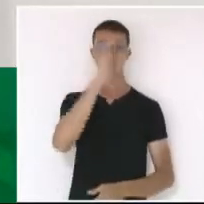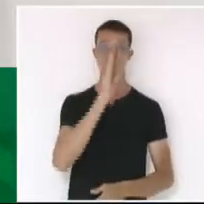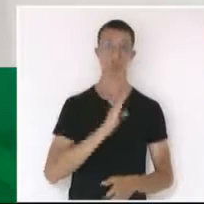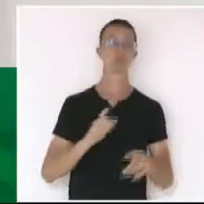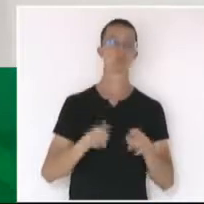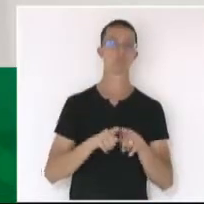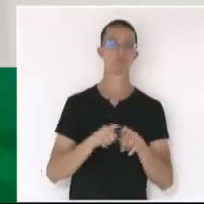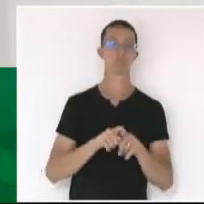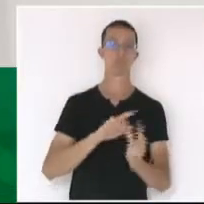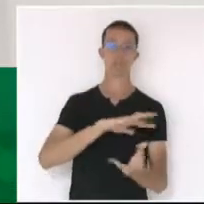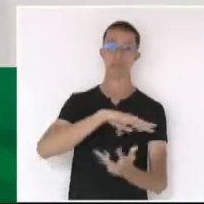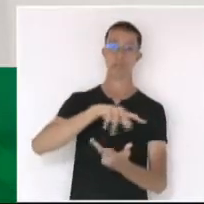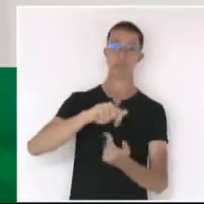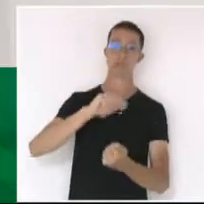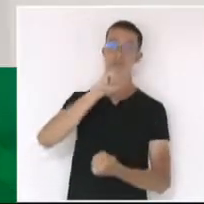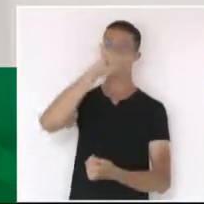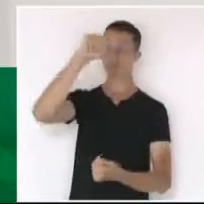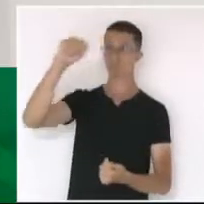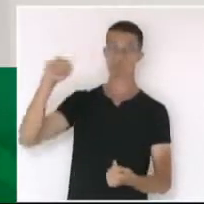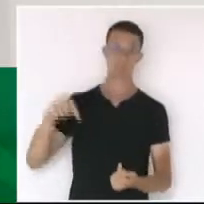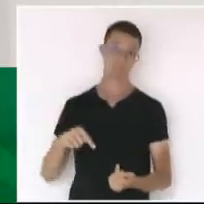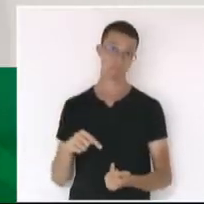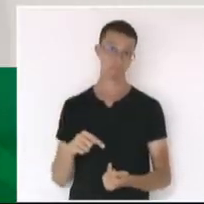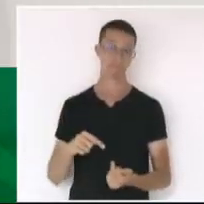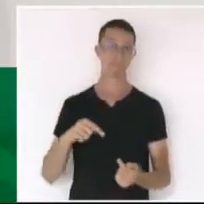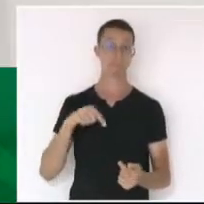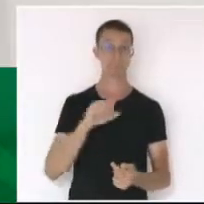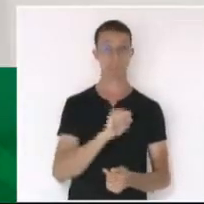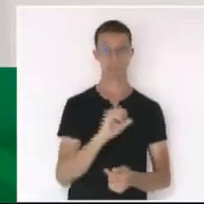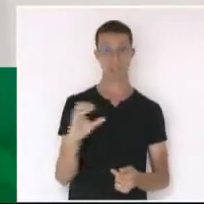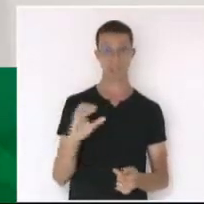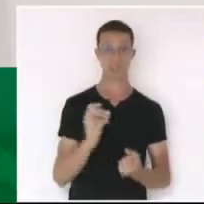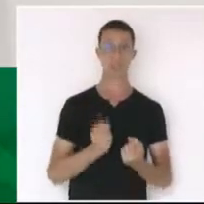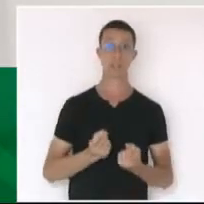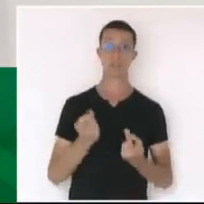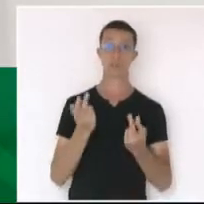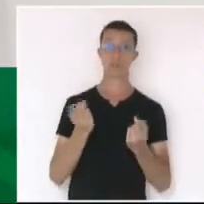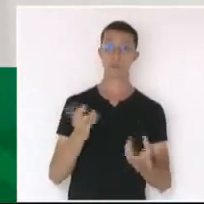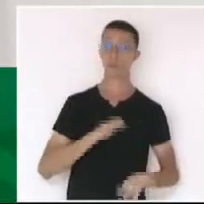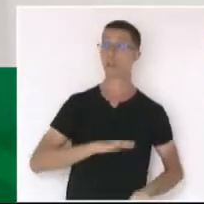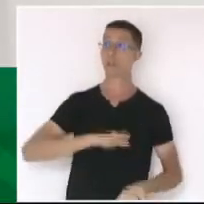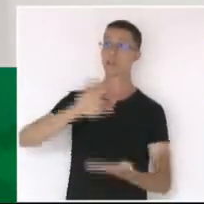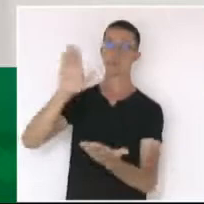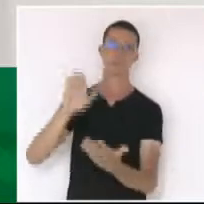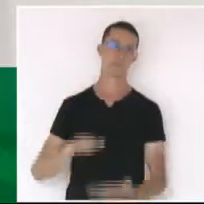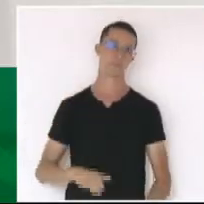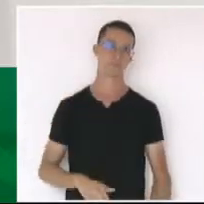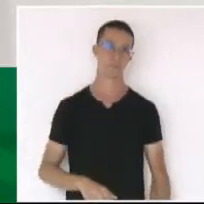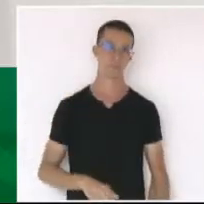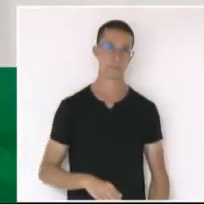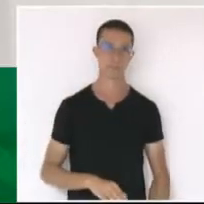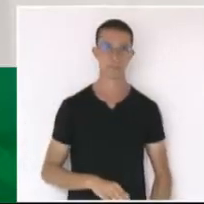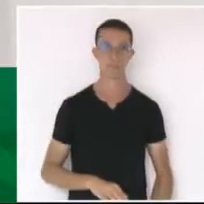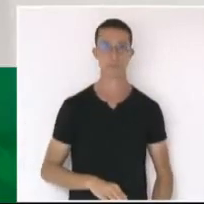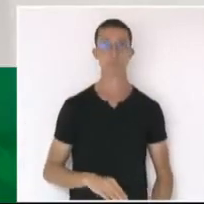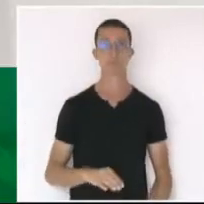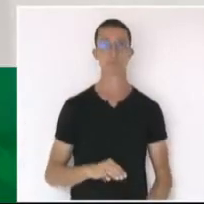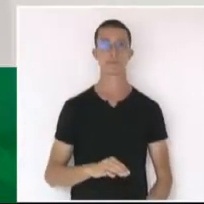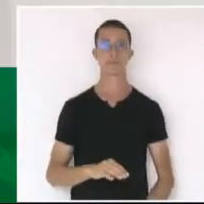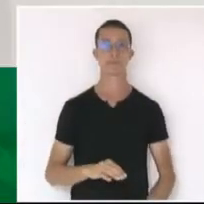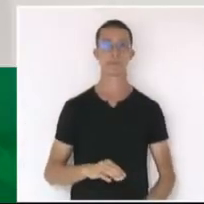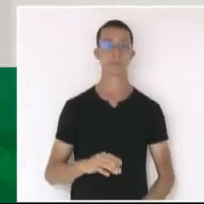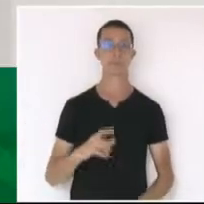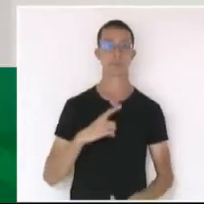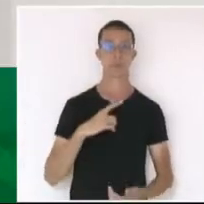exterior aonde Santa Catarina está fazendo um trabalho de exportação muito grande está tendo uma